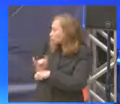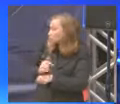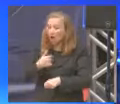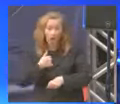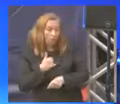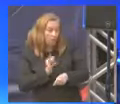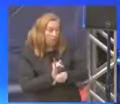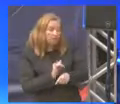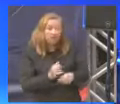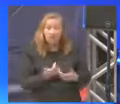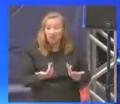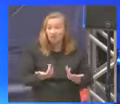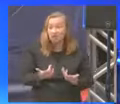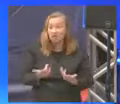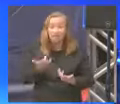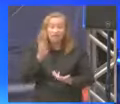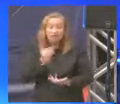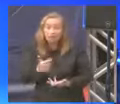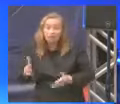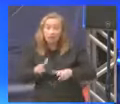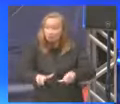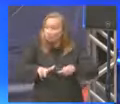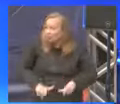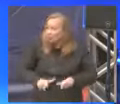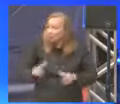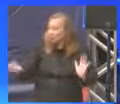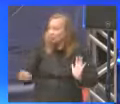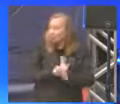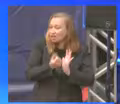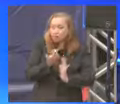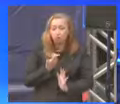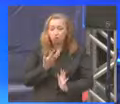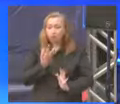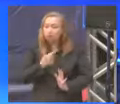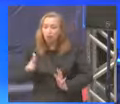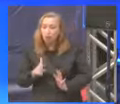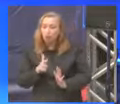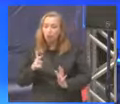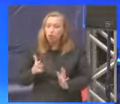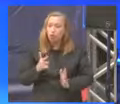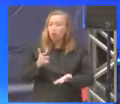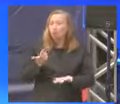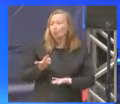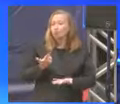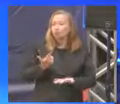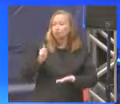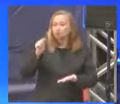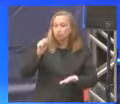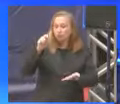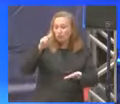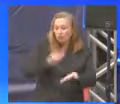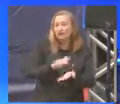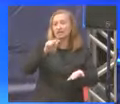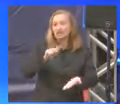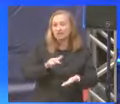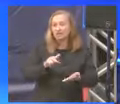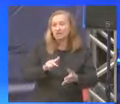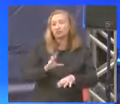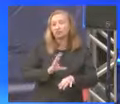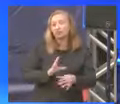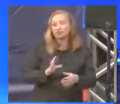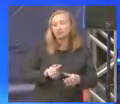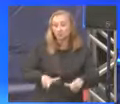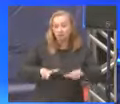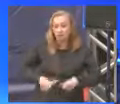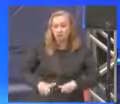sei o quê, estou usando. Mas não tem uma certificação, não tem um carimbo, não tem um reconhecimento formal. Então, a lógica do RVA é reconhecimento, validação